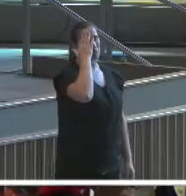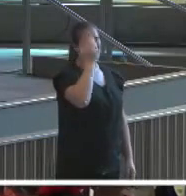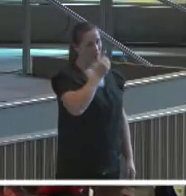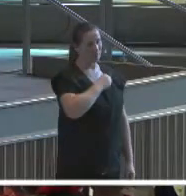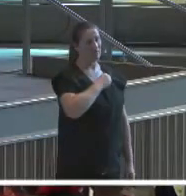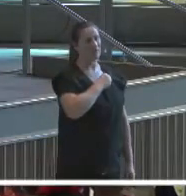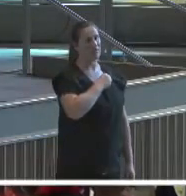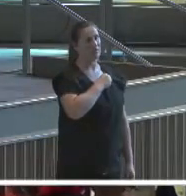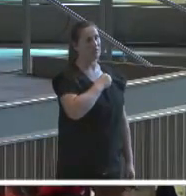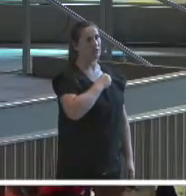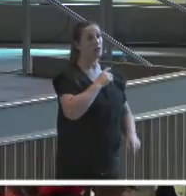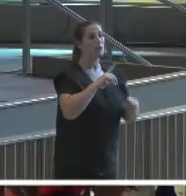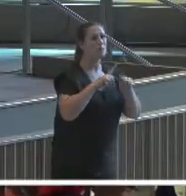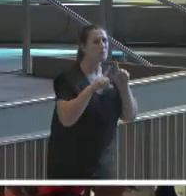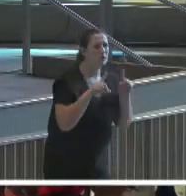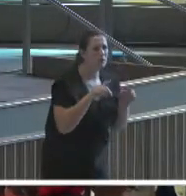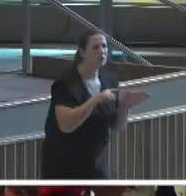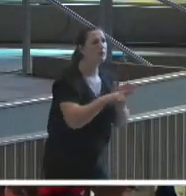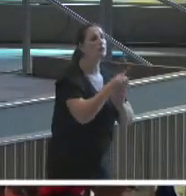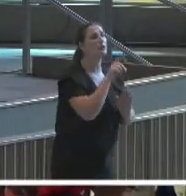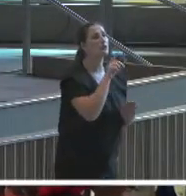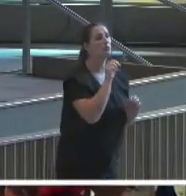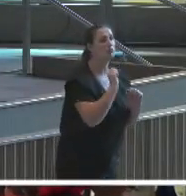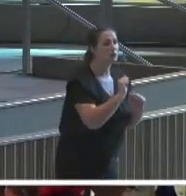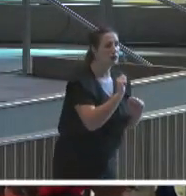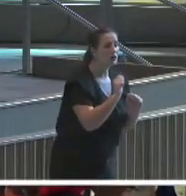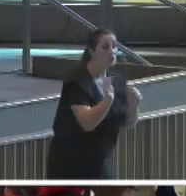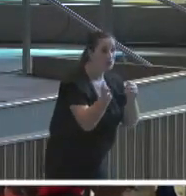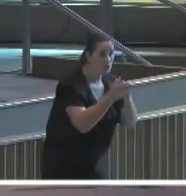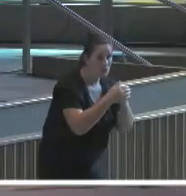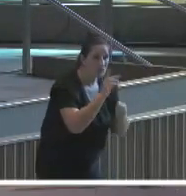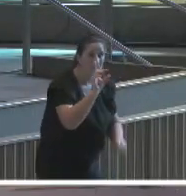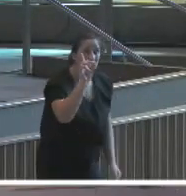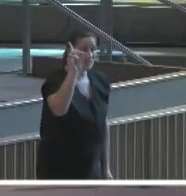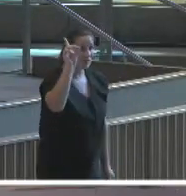pode esconder de Deus alguma coisa?